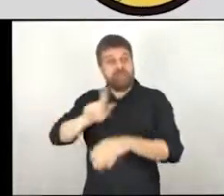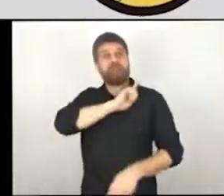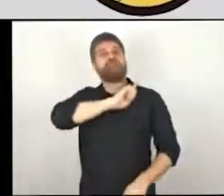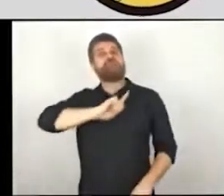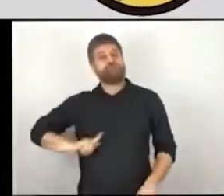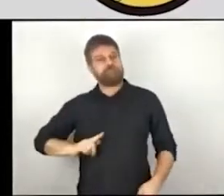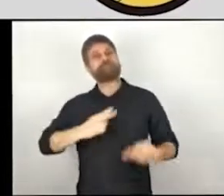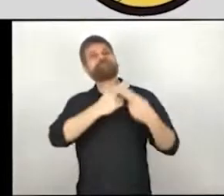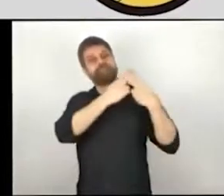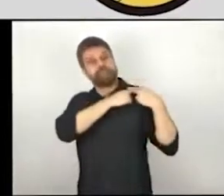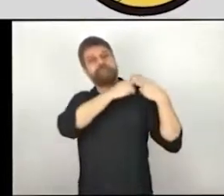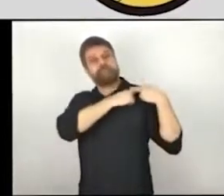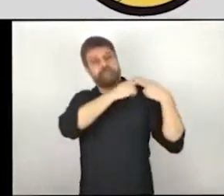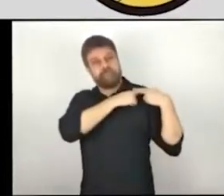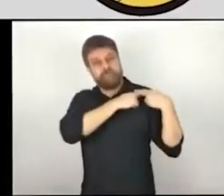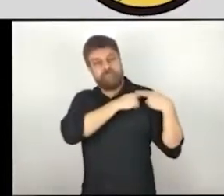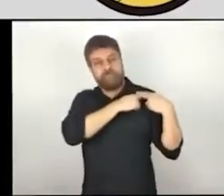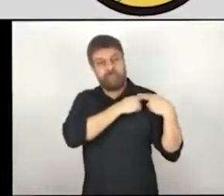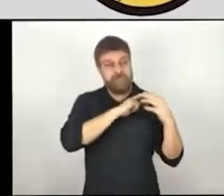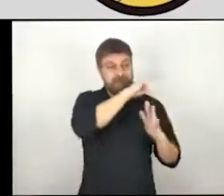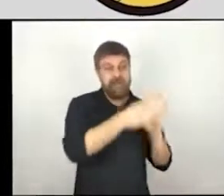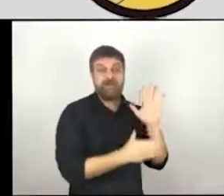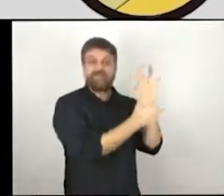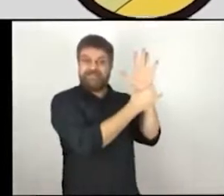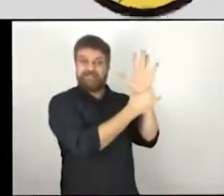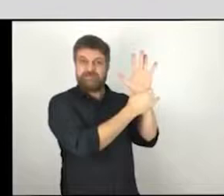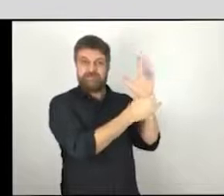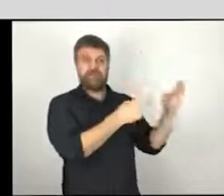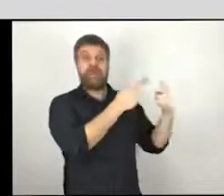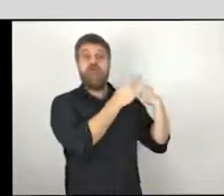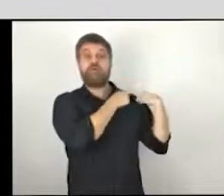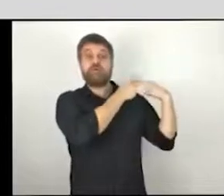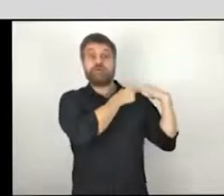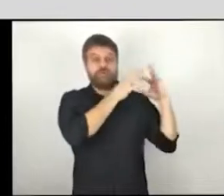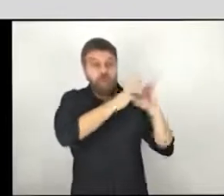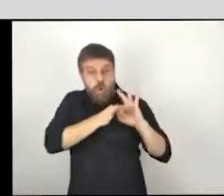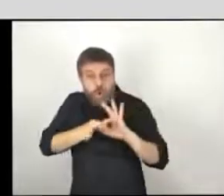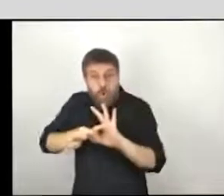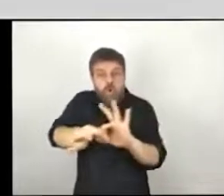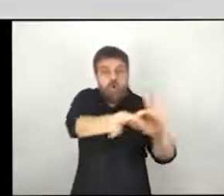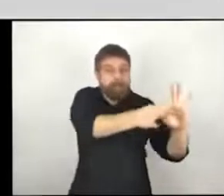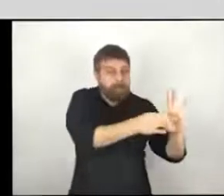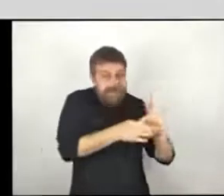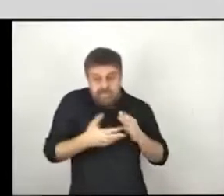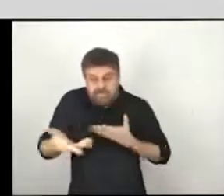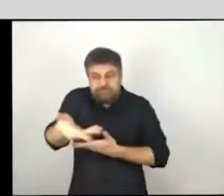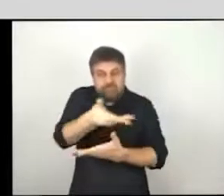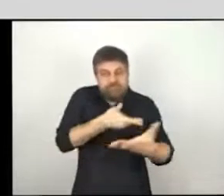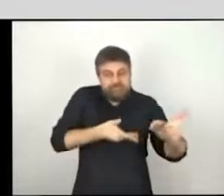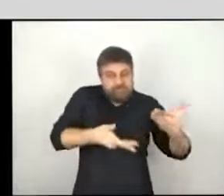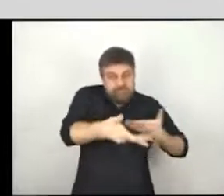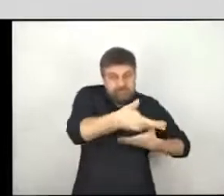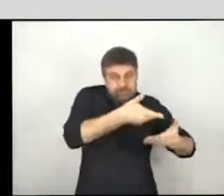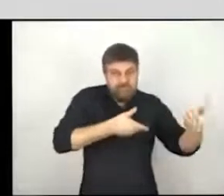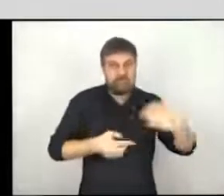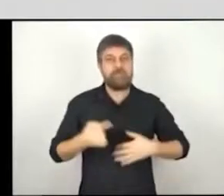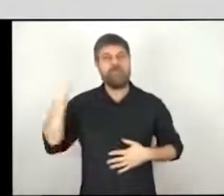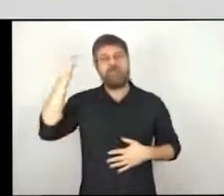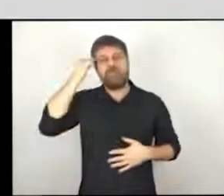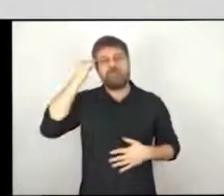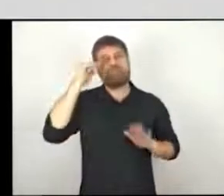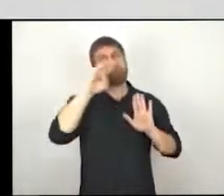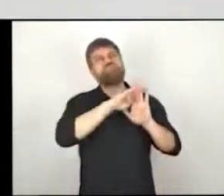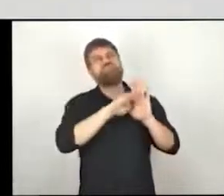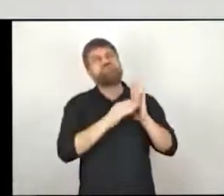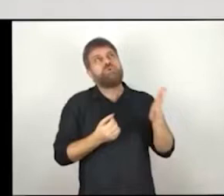fábricas e dos nossos governantes. Por isso que dizemos que a sustentabilidade é uma responsabilidade compartilhada.